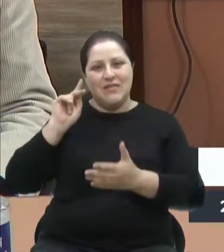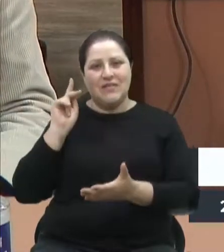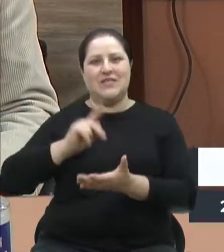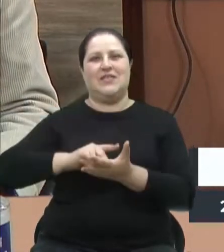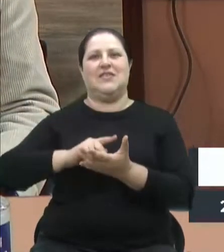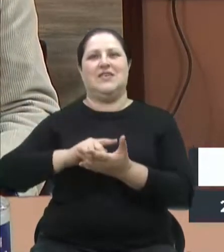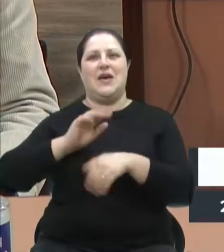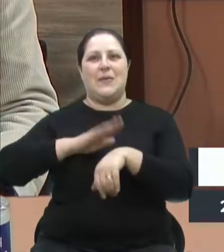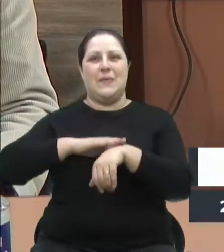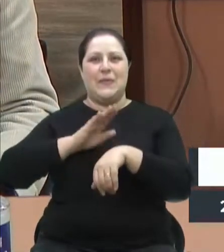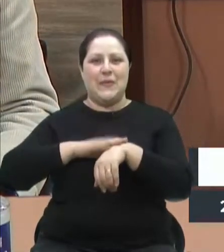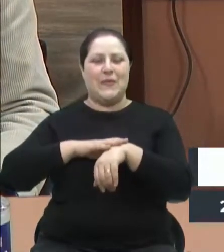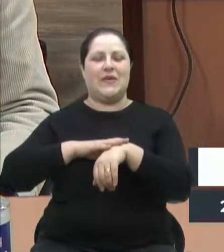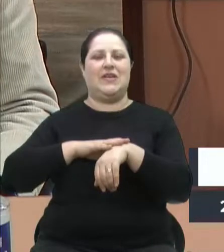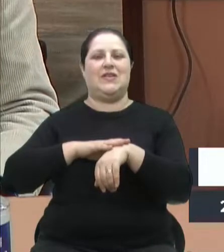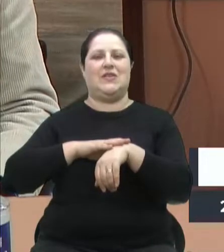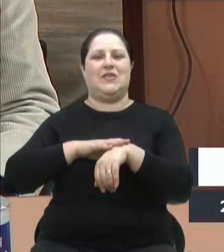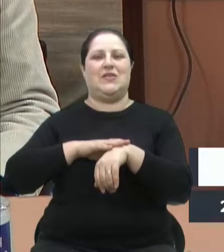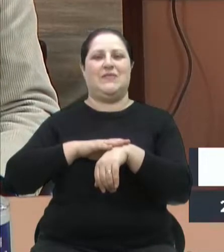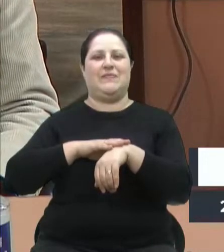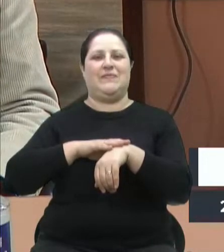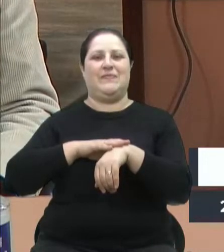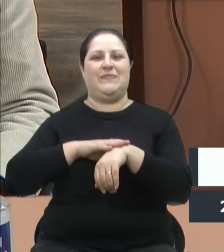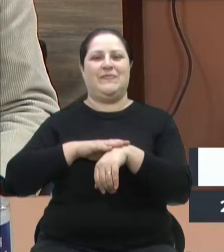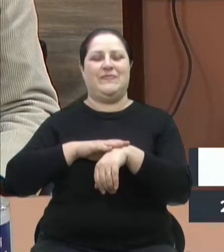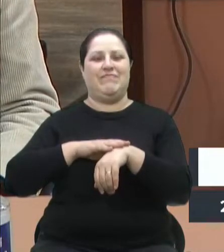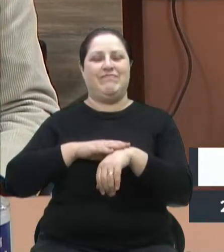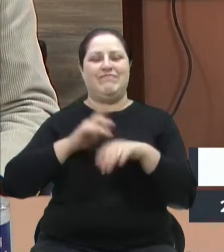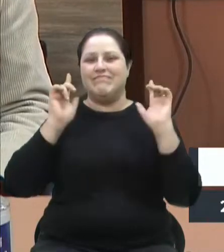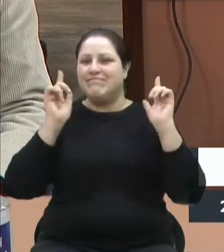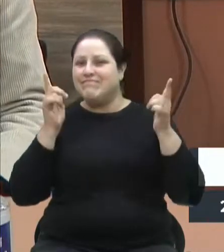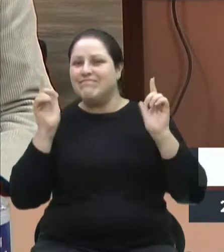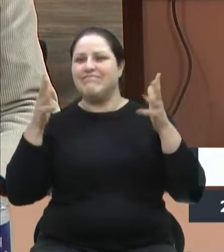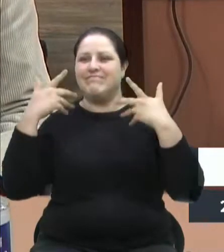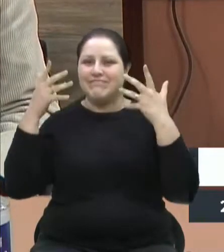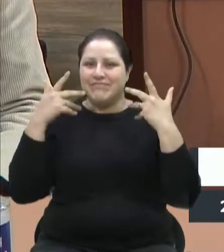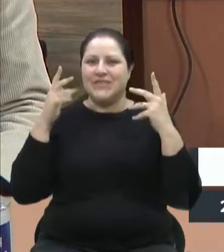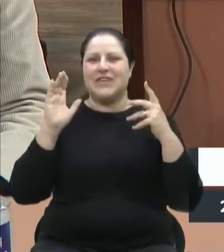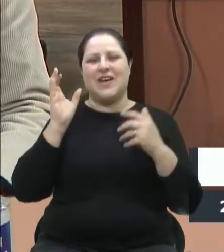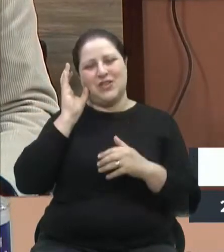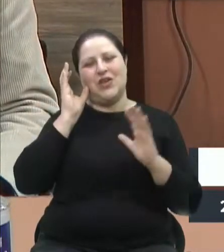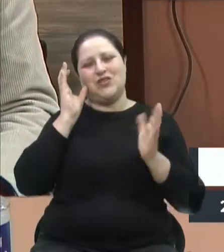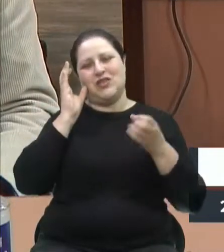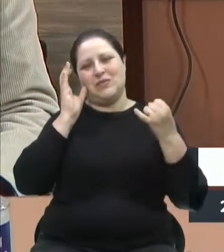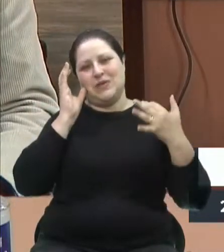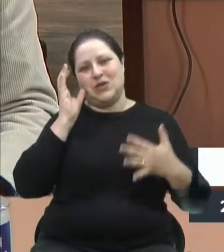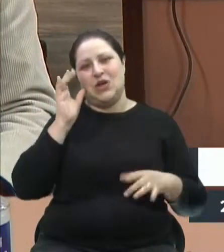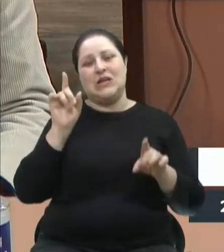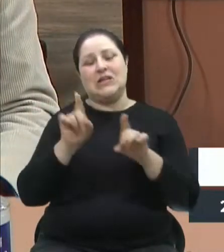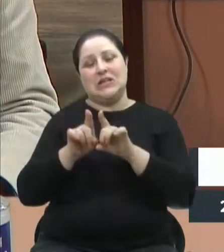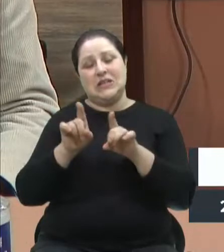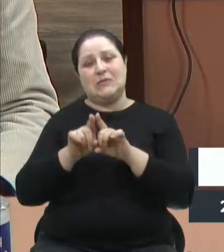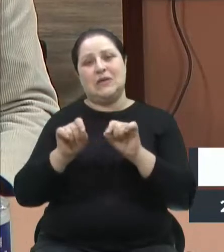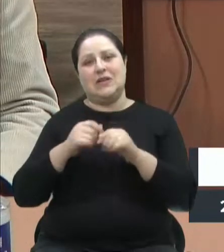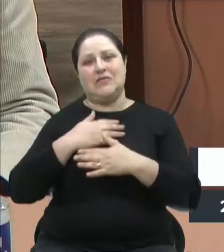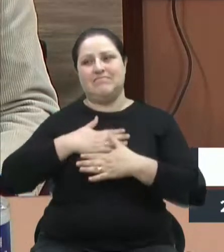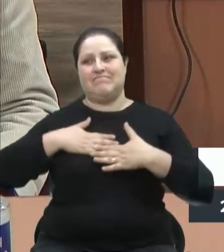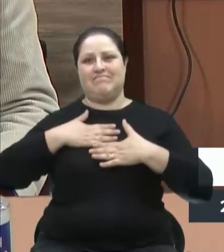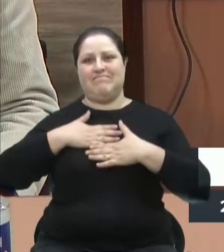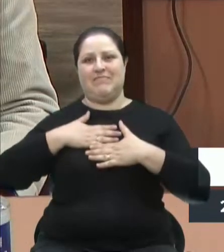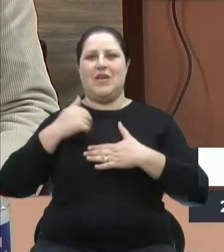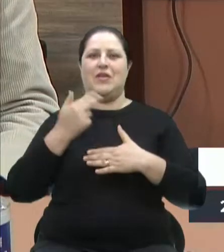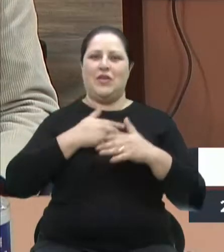momento de descontração como esse vereador que a Dori mas também por outro lado com a nossa sensação